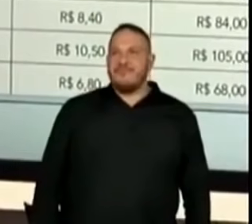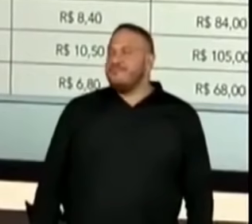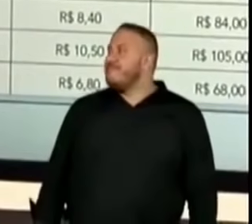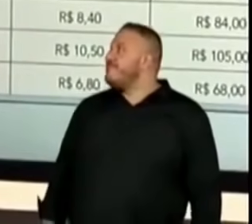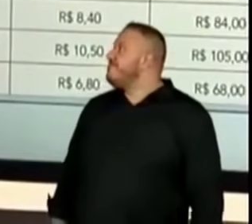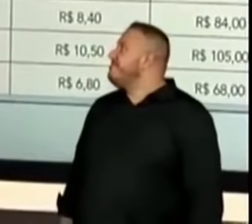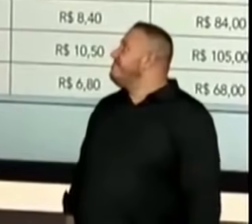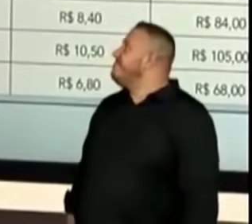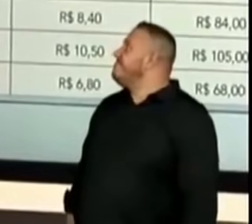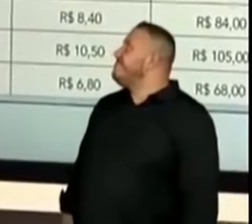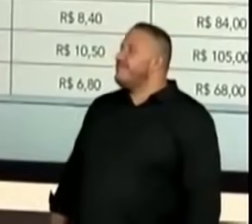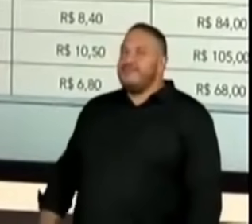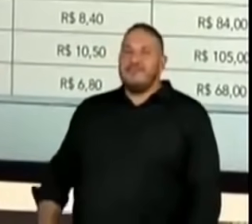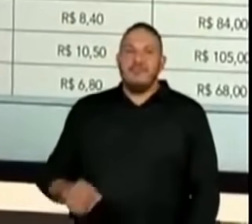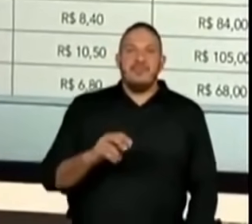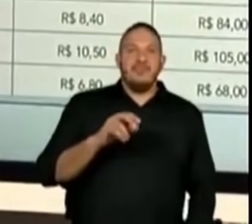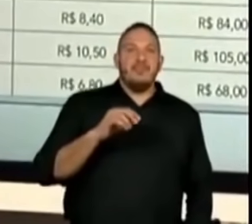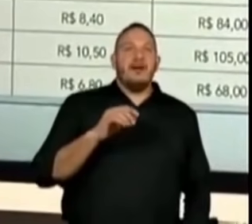ver.